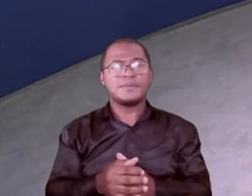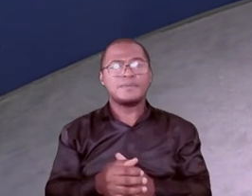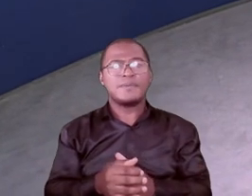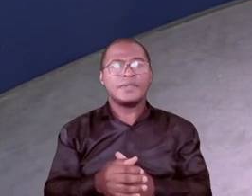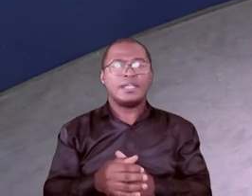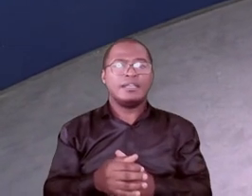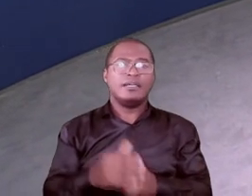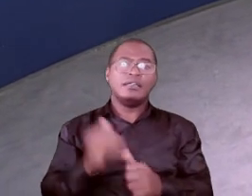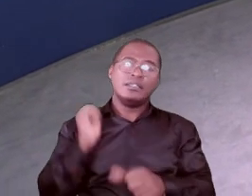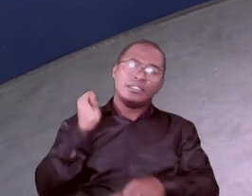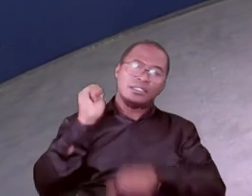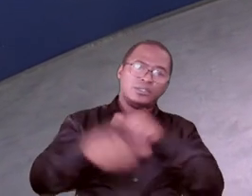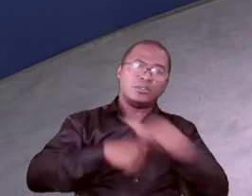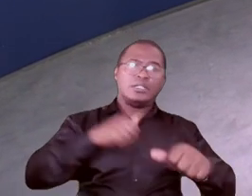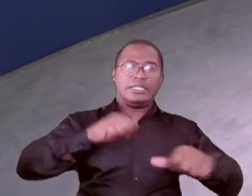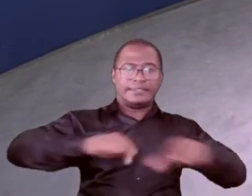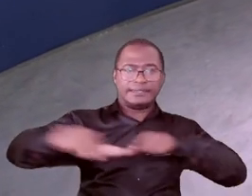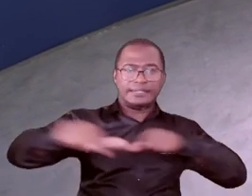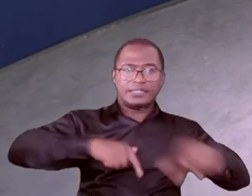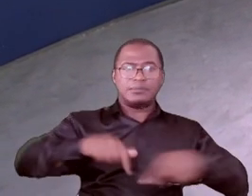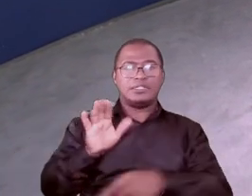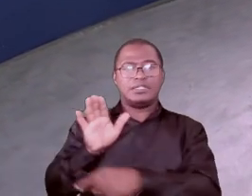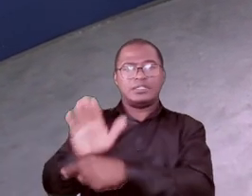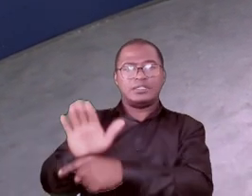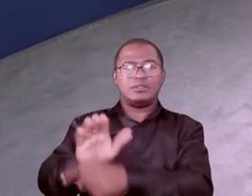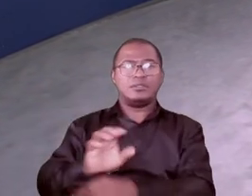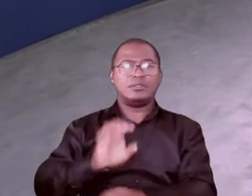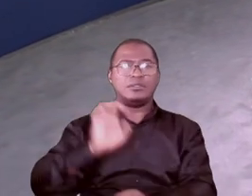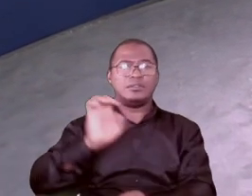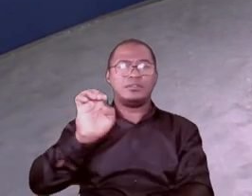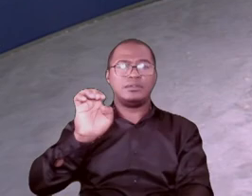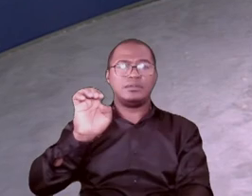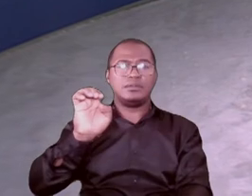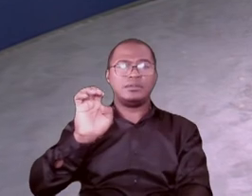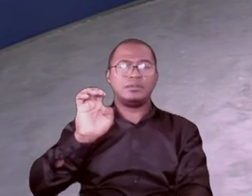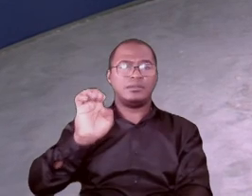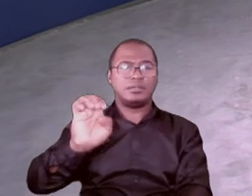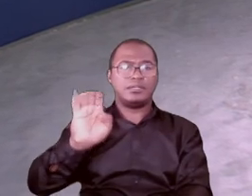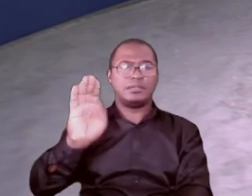serviço do ebanks que que você falaria